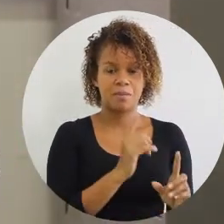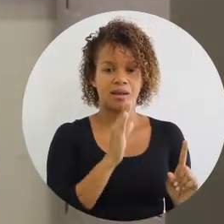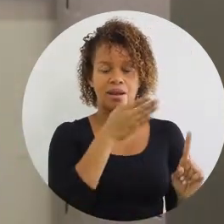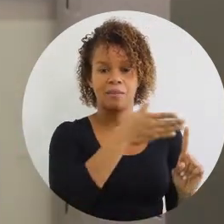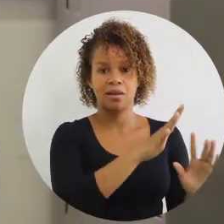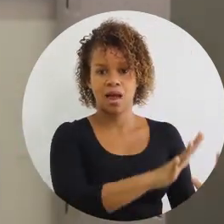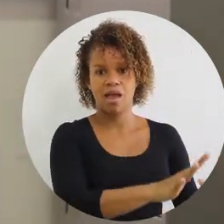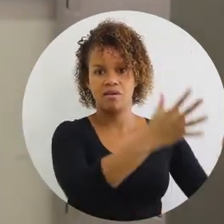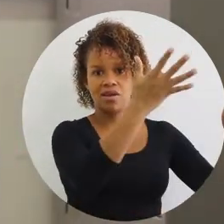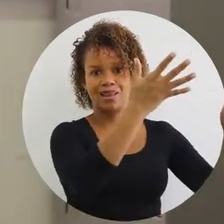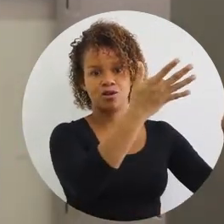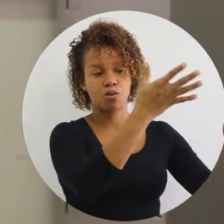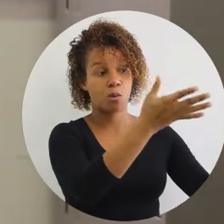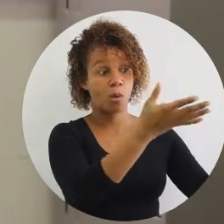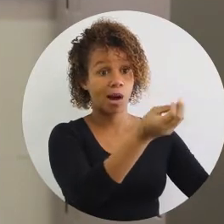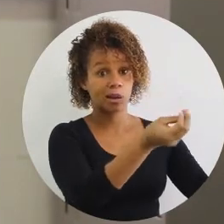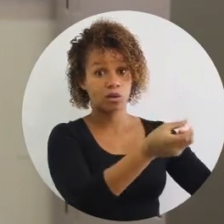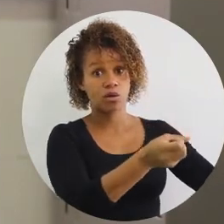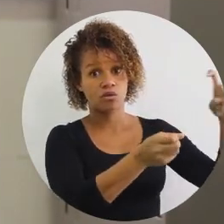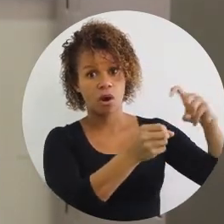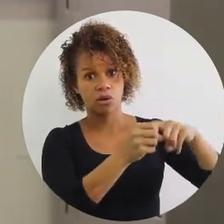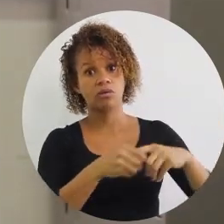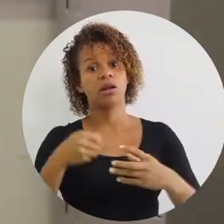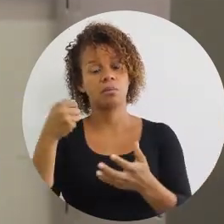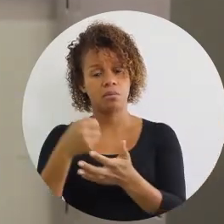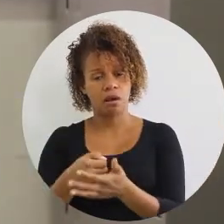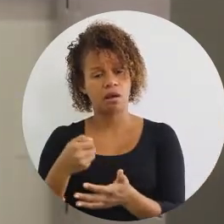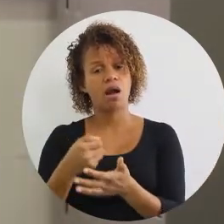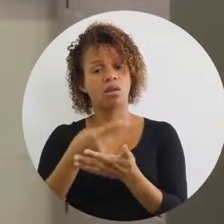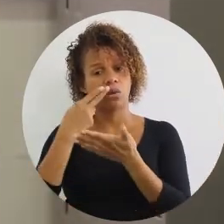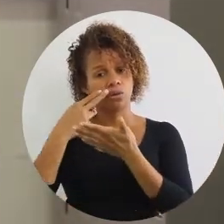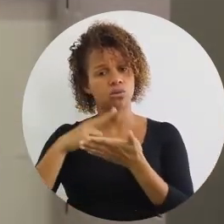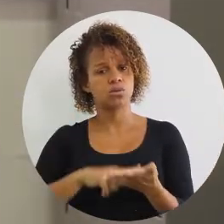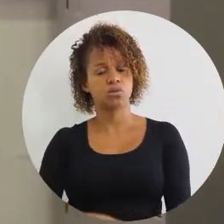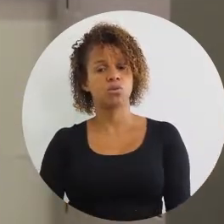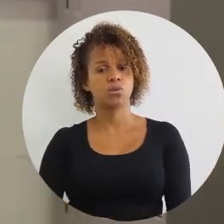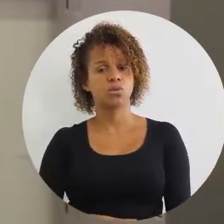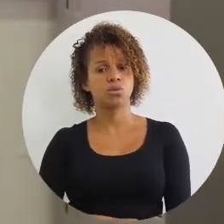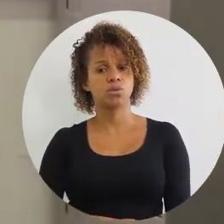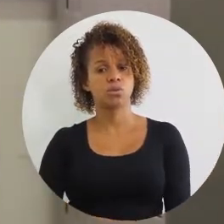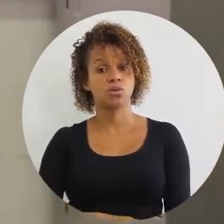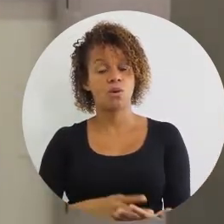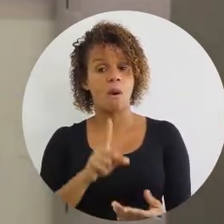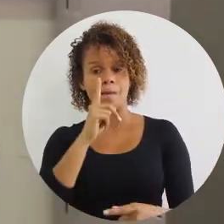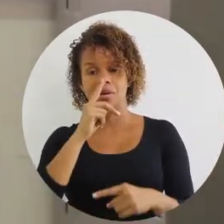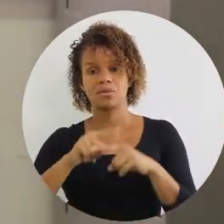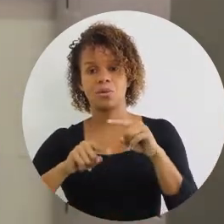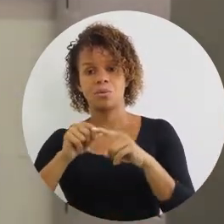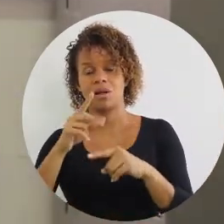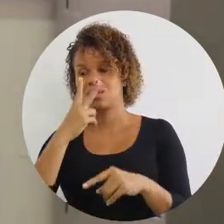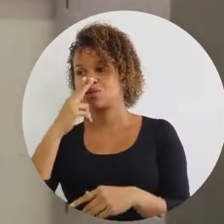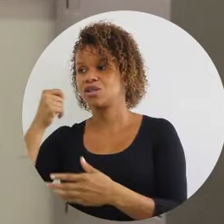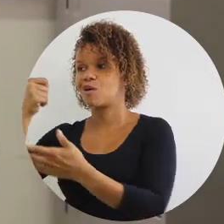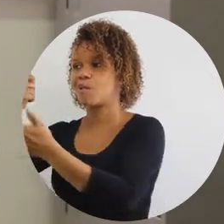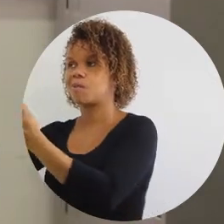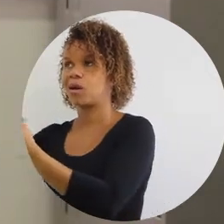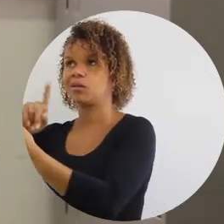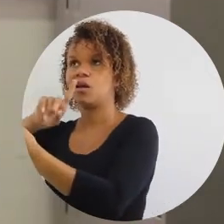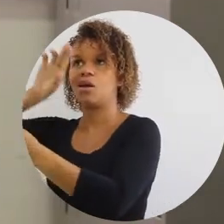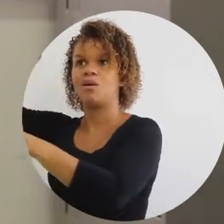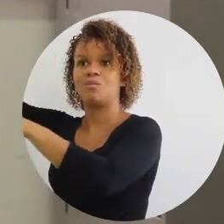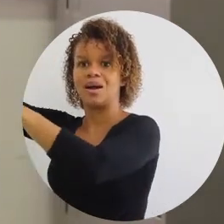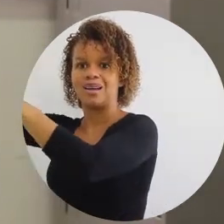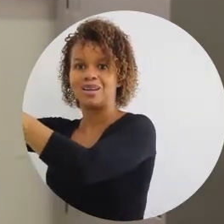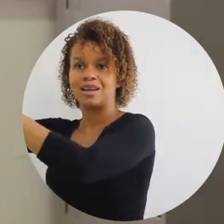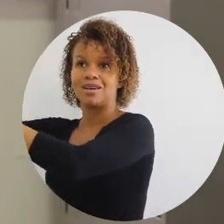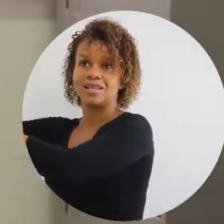determinado evento, quando voltar, você vai ter que pagar todos os tributos em cima desse produto, como se você tivesse comprado o produto lá fora e estivesse